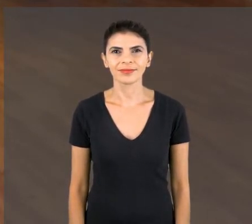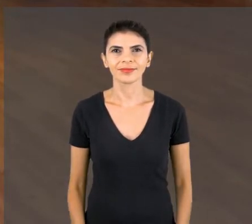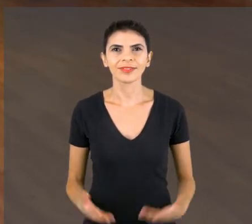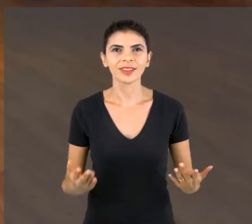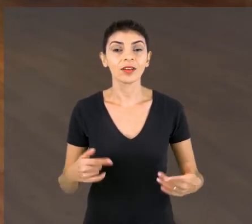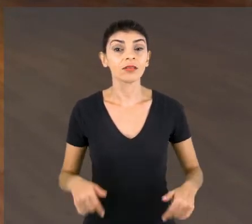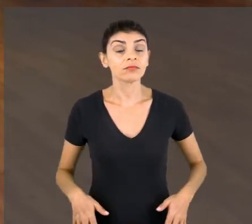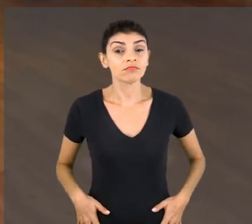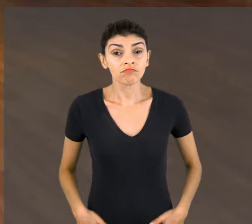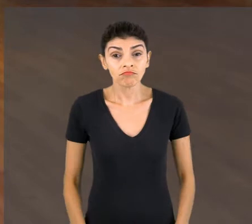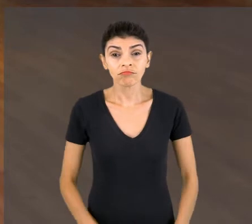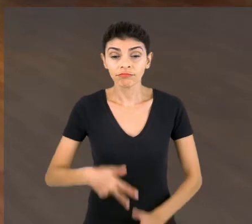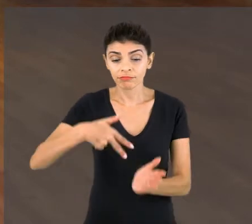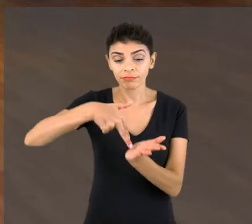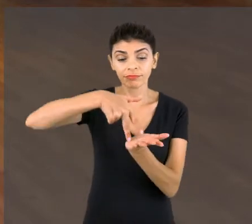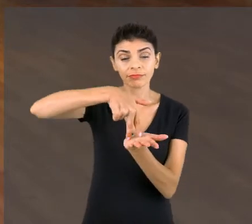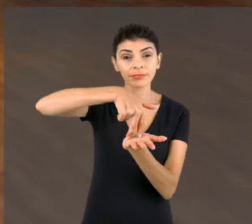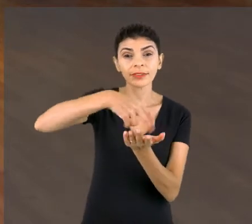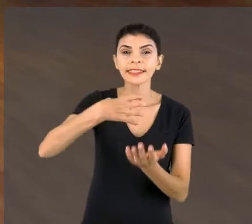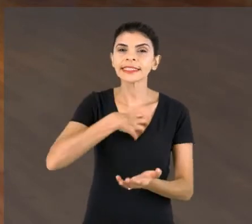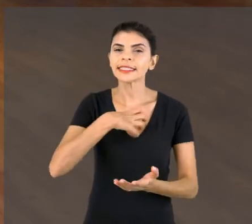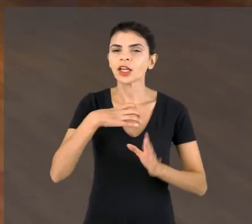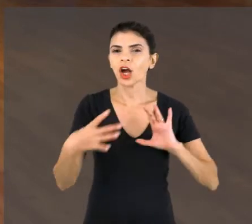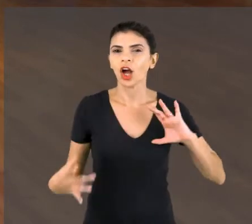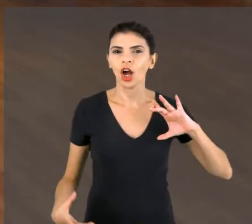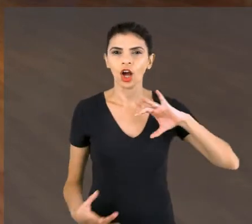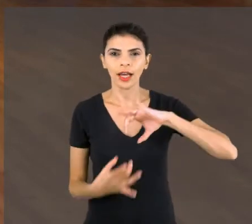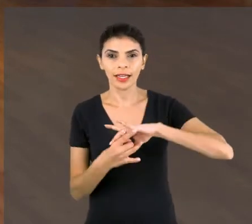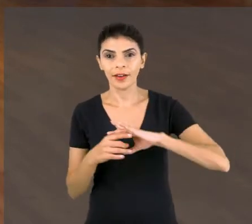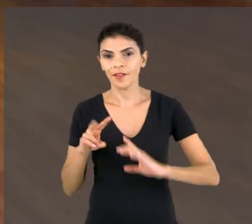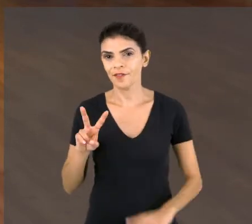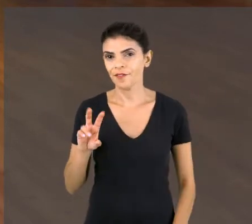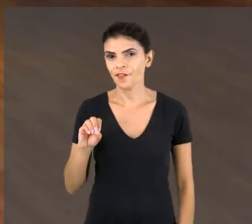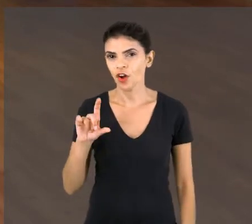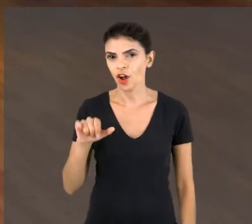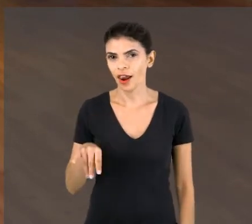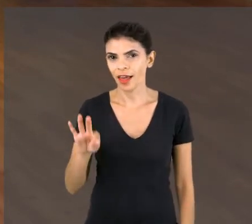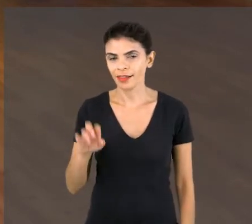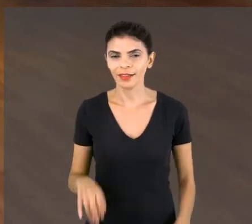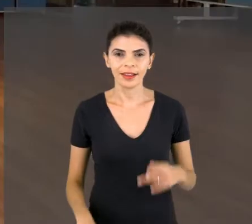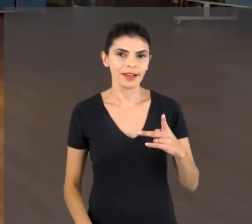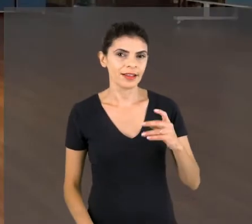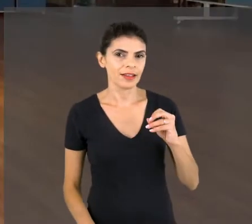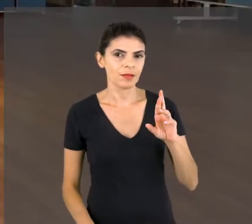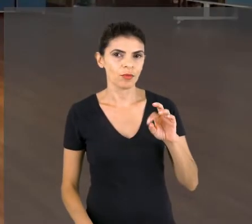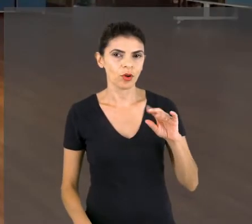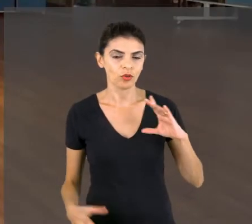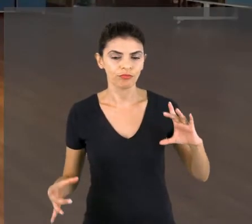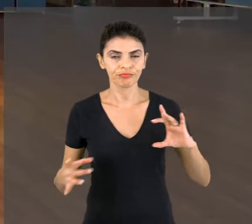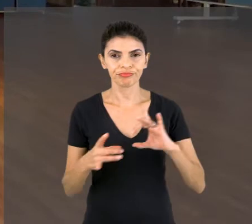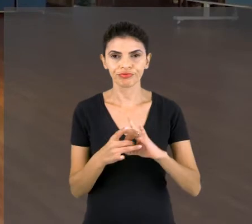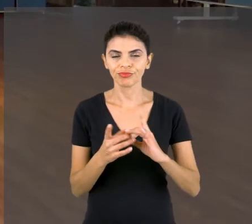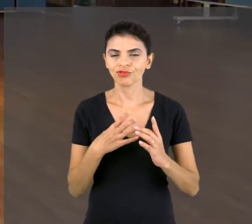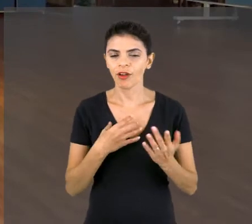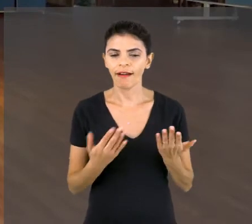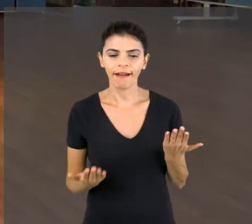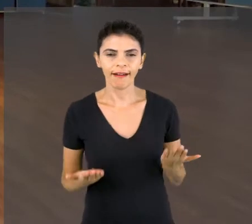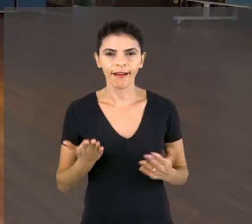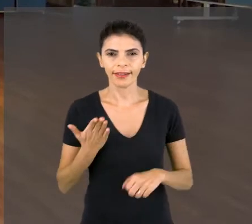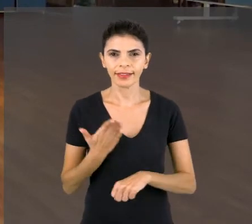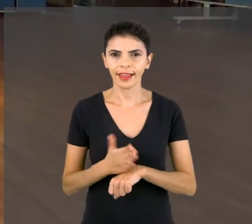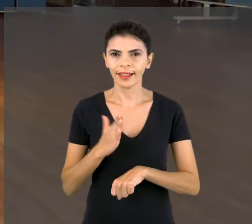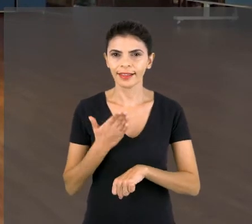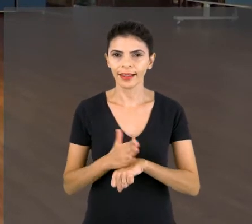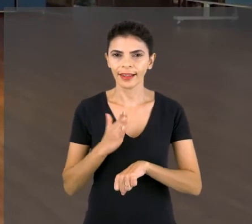E aqui é muito importante a gente sentir tanto a conexão volante-portô e portô-volante. Aproveitando esse desequilíbrio que a gente já